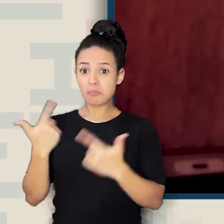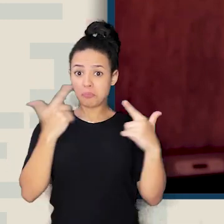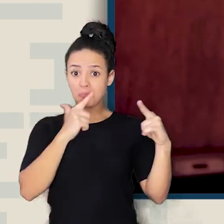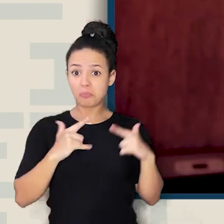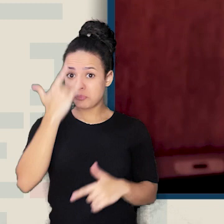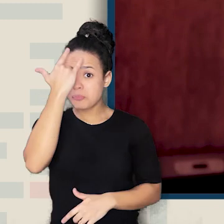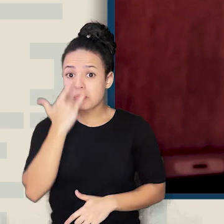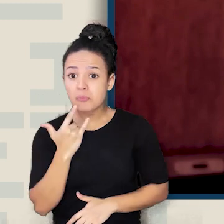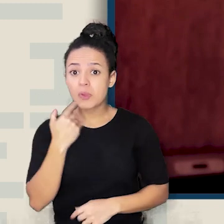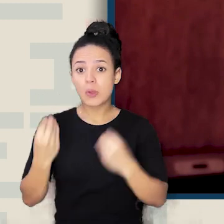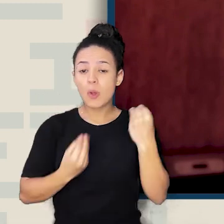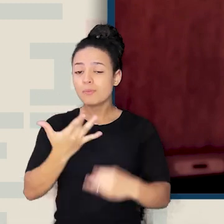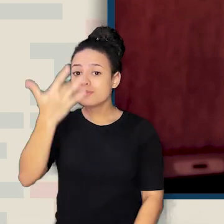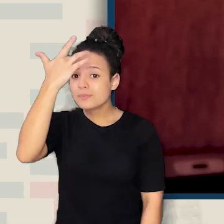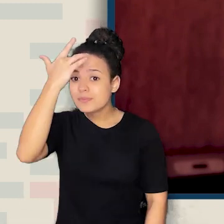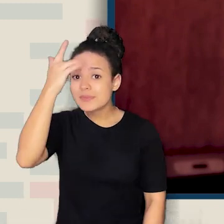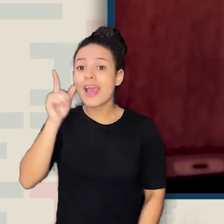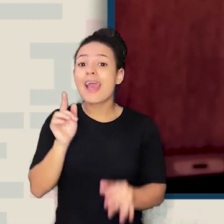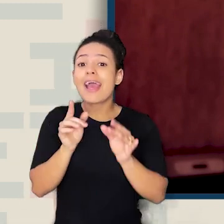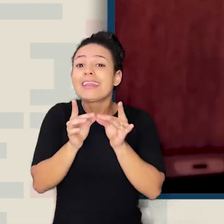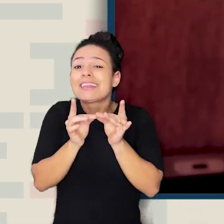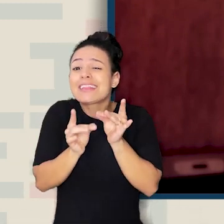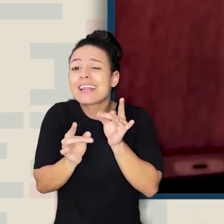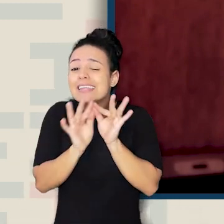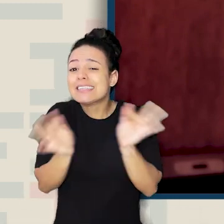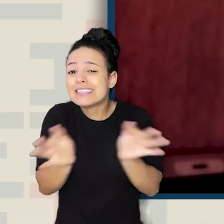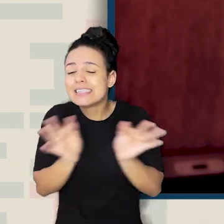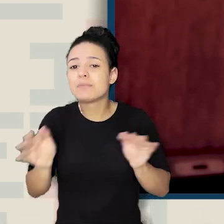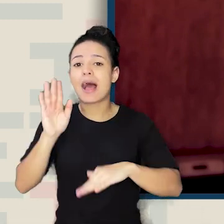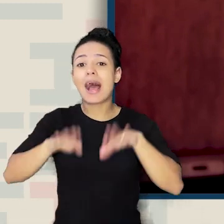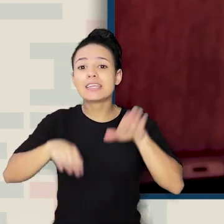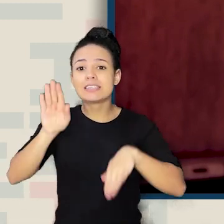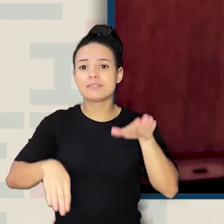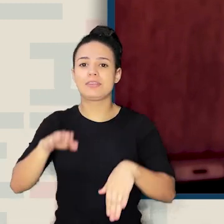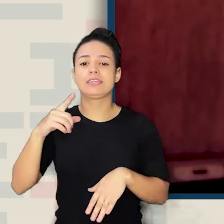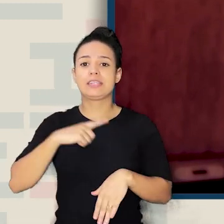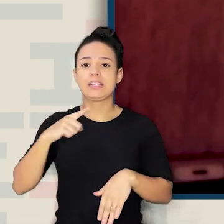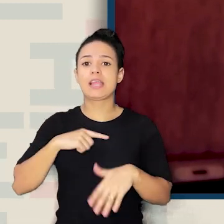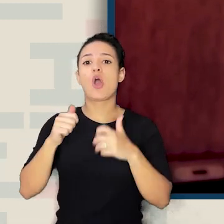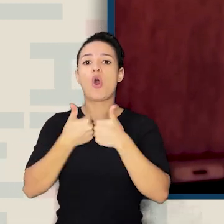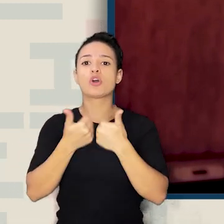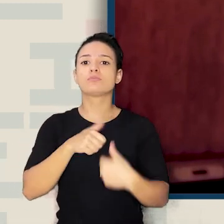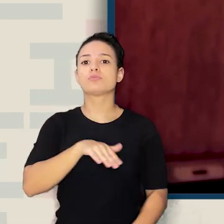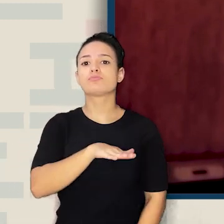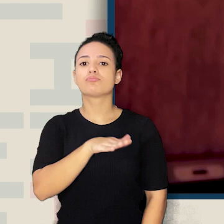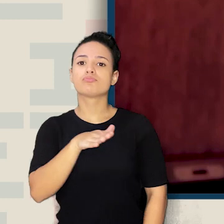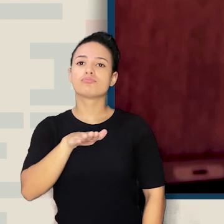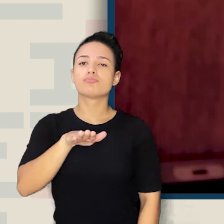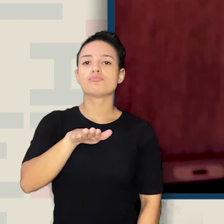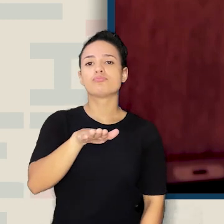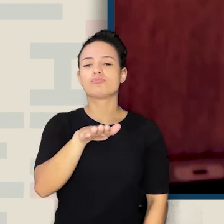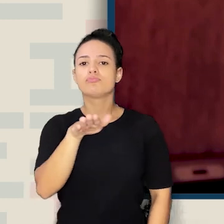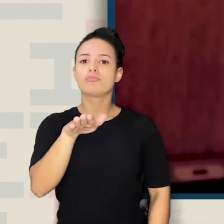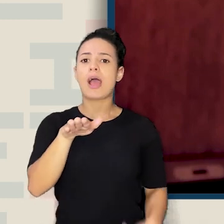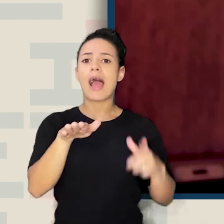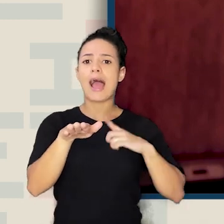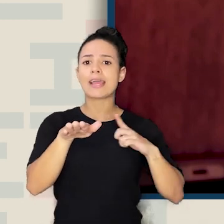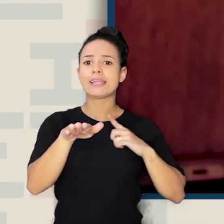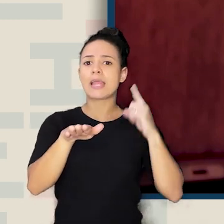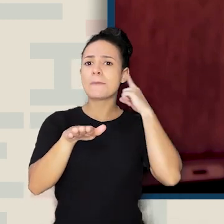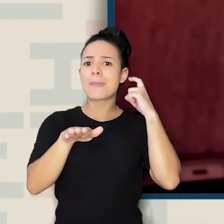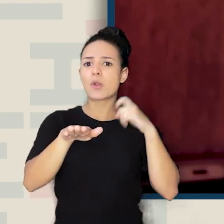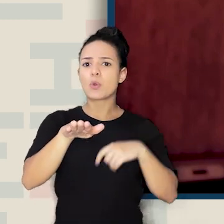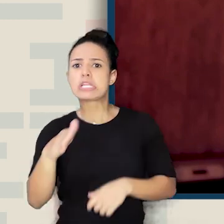memorização é nesses pequenos detalhes. Às vezes, se um ônibus passa em um determinado local, que ele pega sempre uma tampa de bueiro,